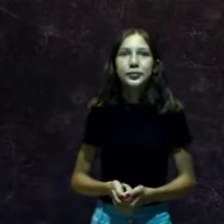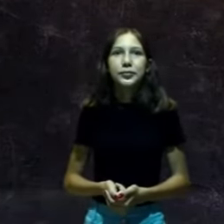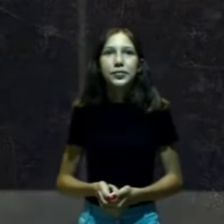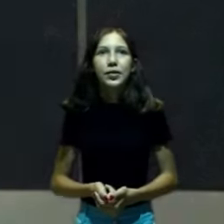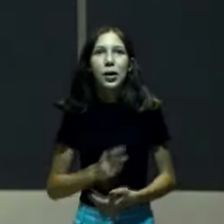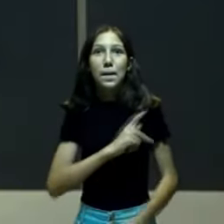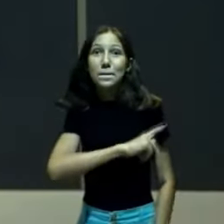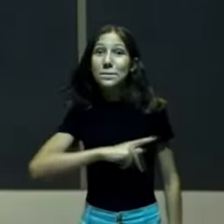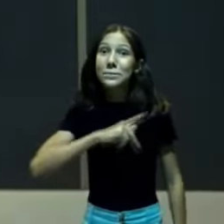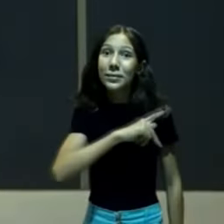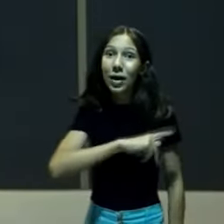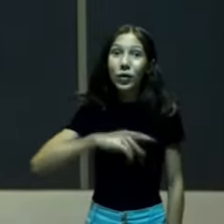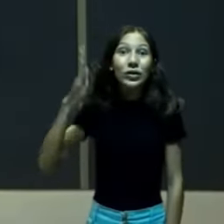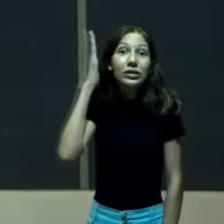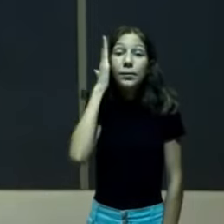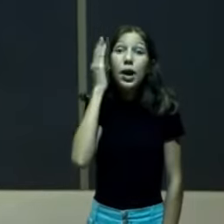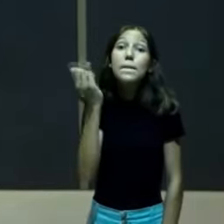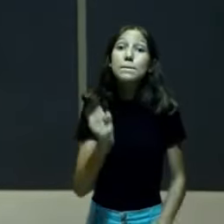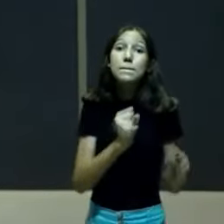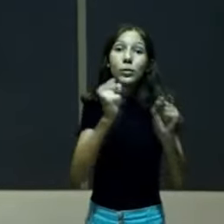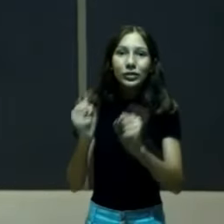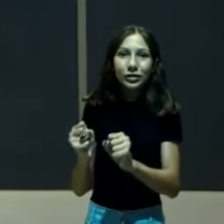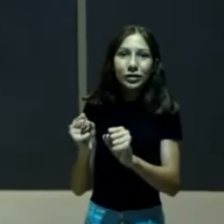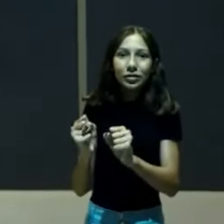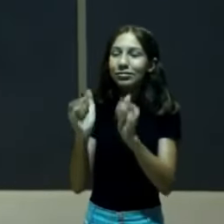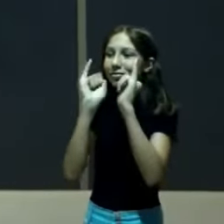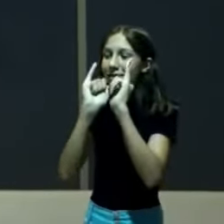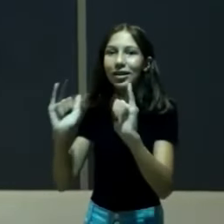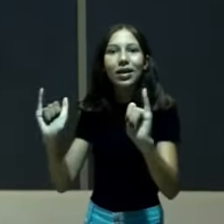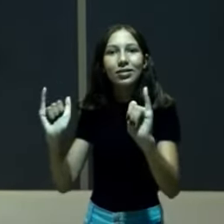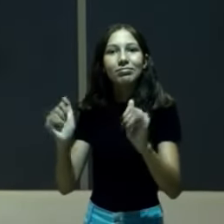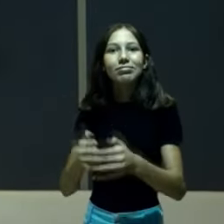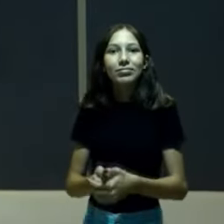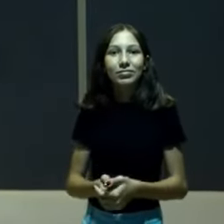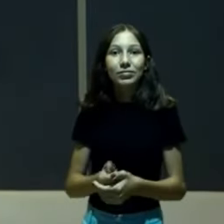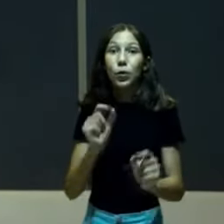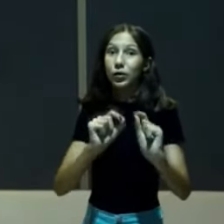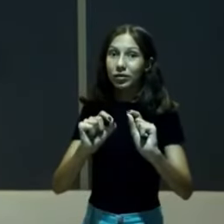Paulo tinha condições de dizer isso, eu posso todas as coisas,